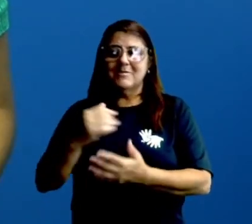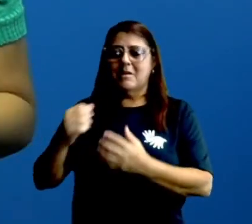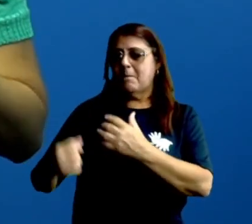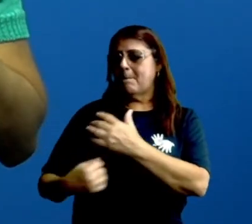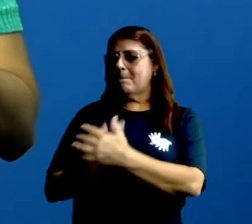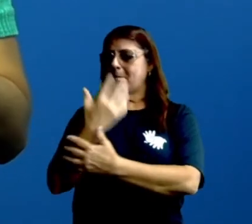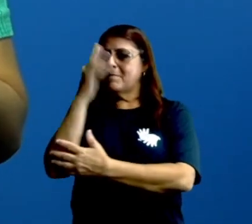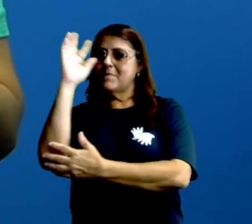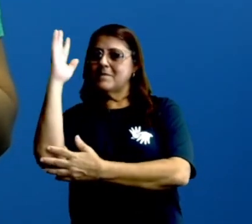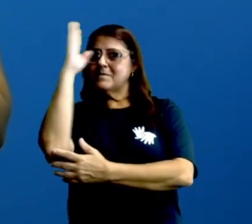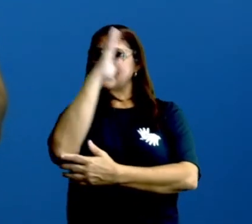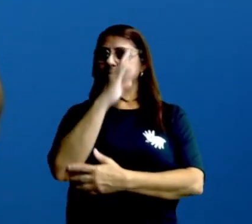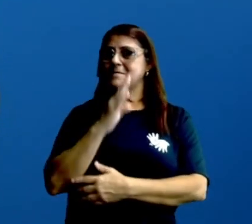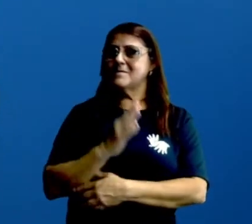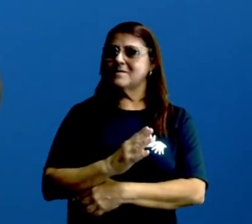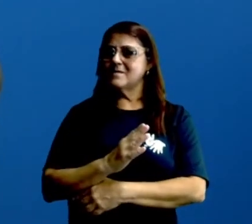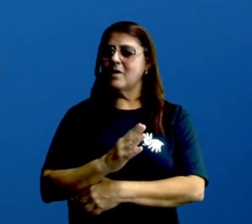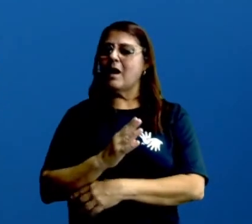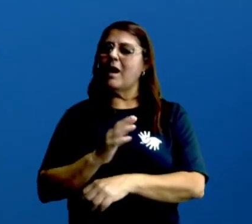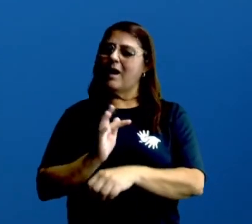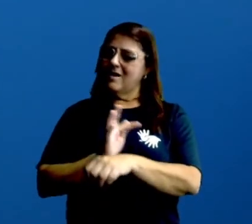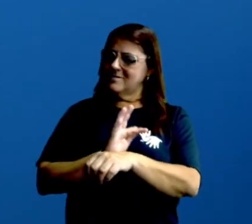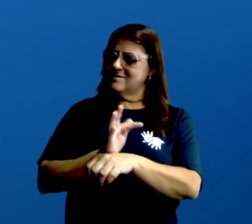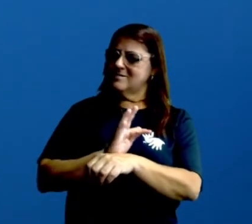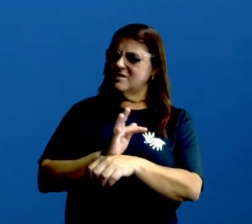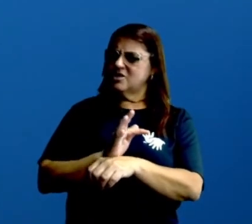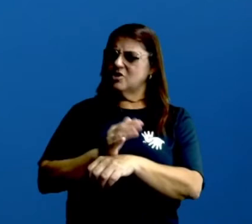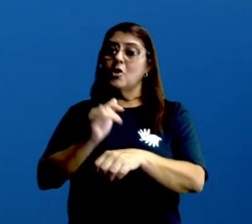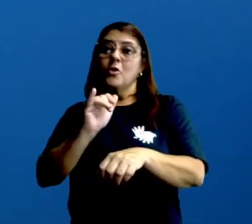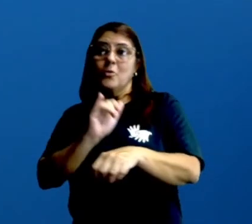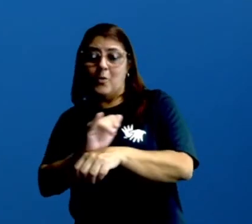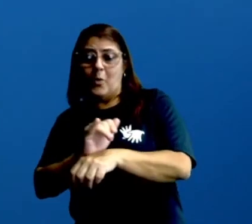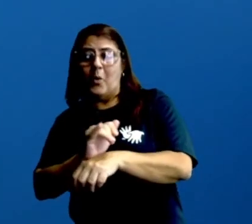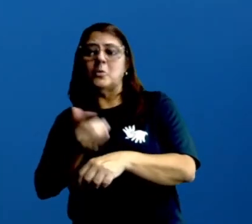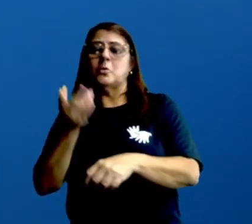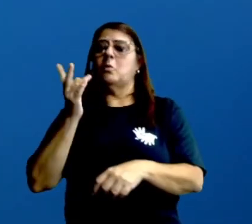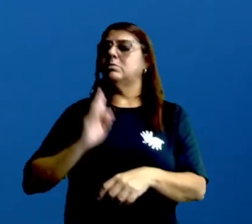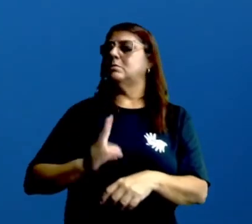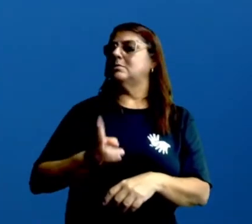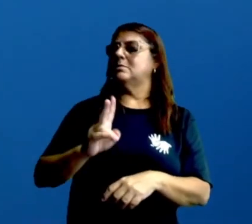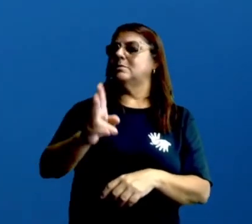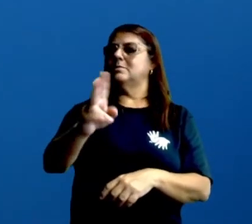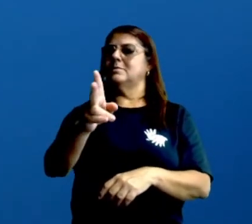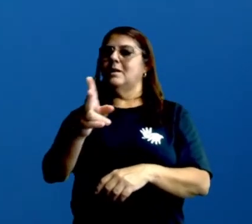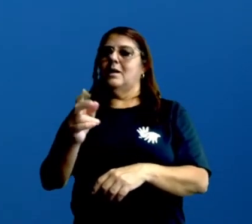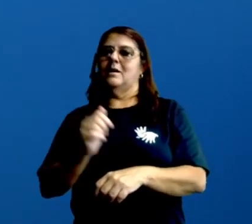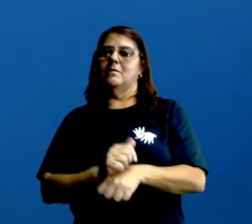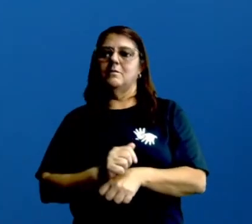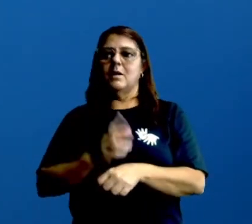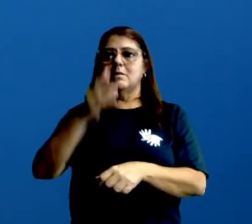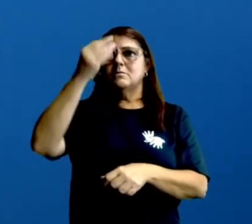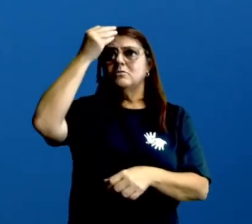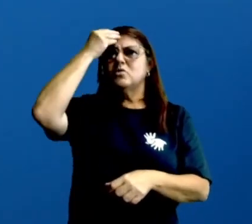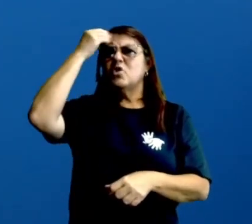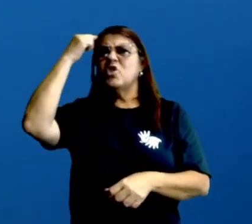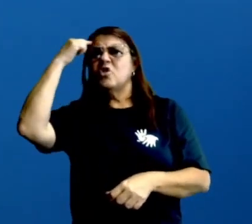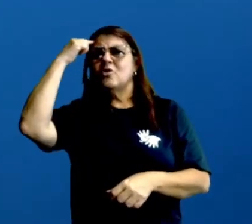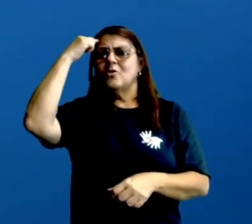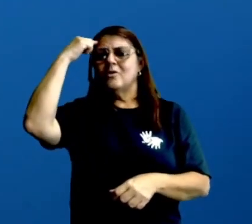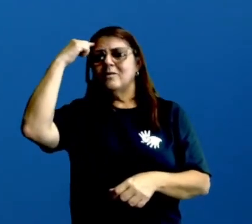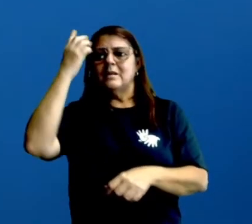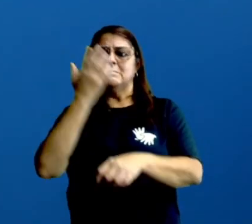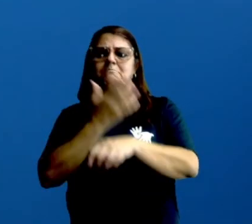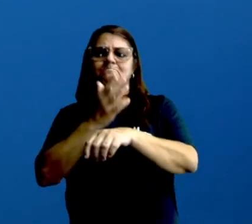brasileira e não de fazer assistir não e assistir essa aula várias vezes quiser com dúvida para gente conseguir fixar esse